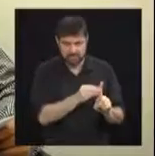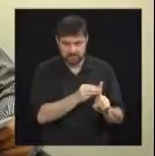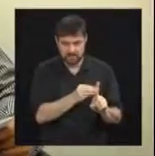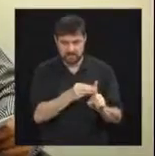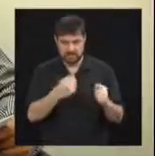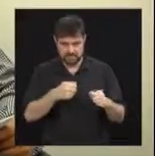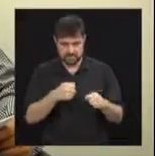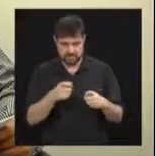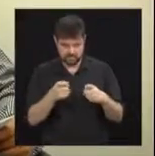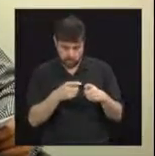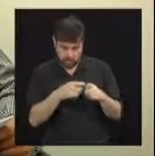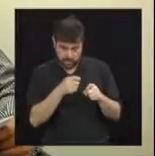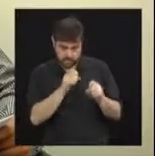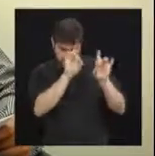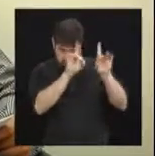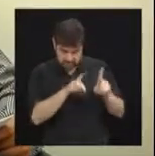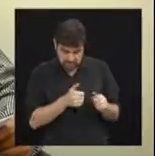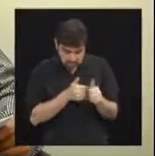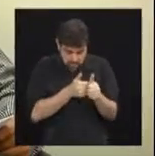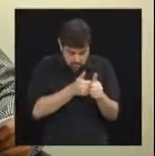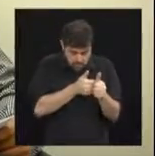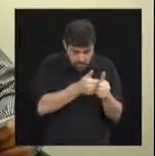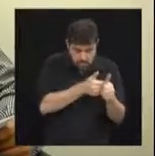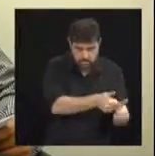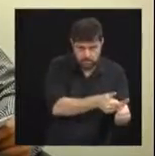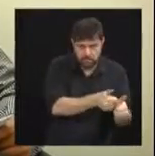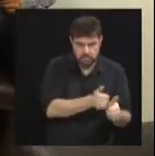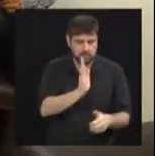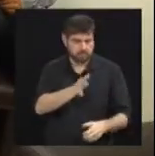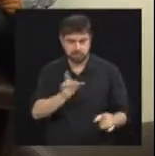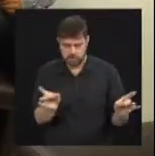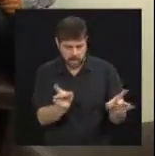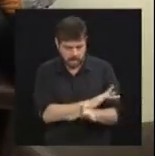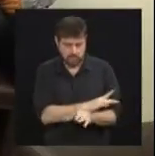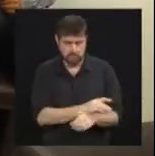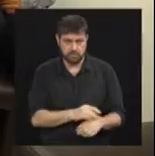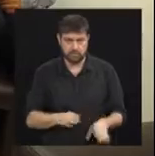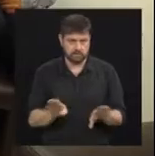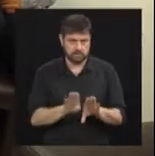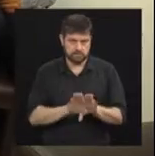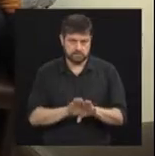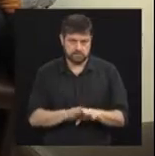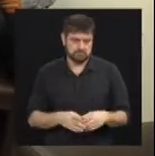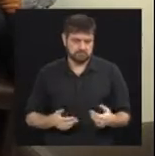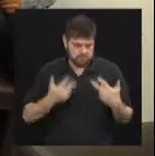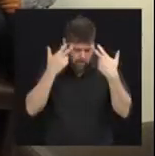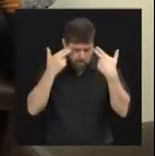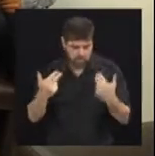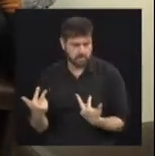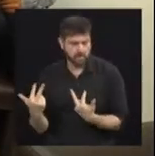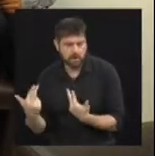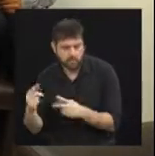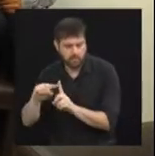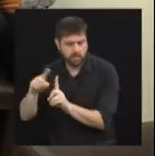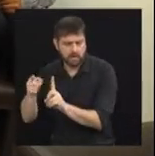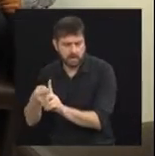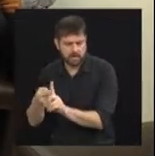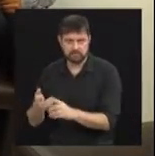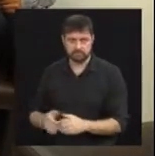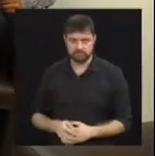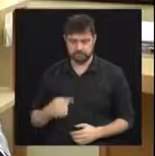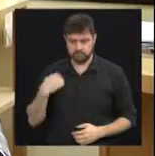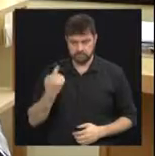ser acompanhada pelo profissional da reprodução humana ou já não? Tem alta e agora é só fazer o pré-natal? A partir do momento